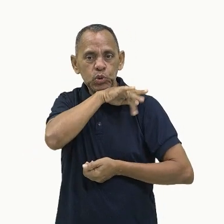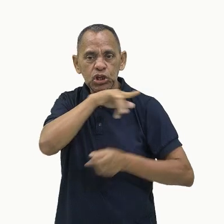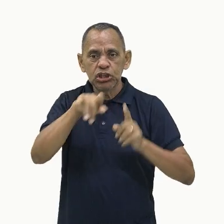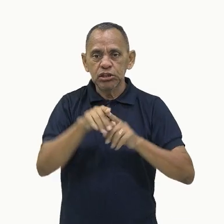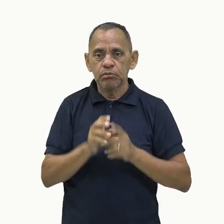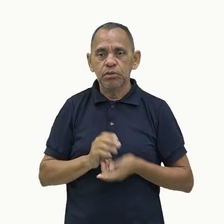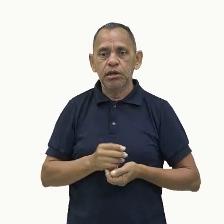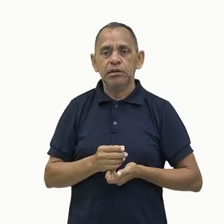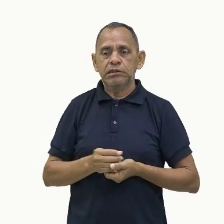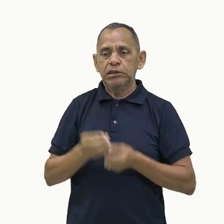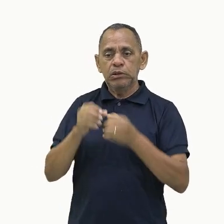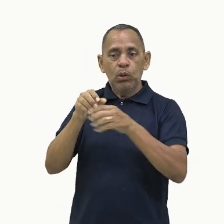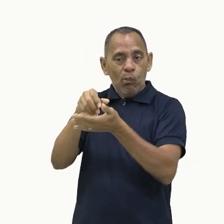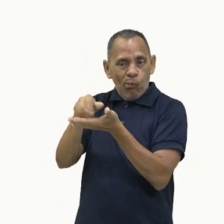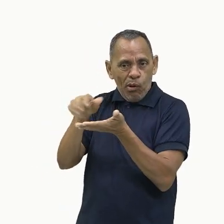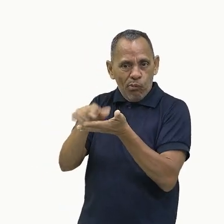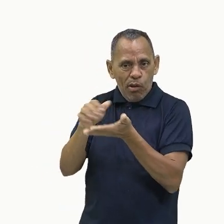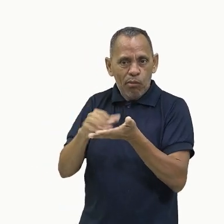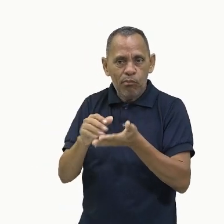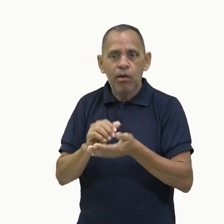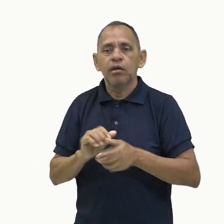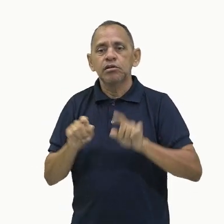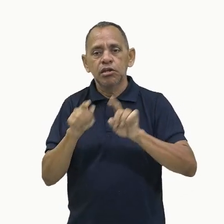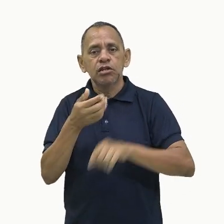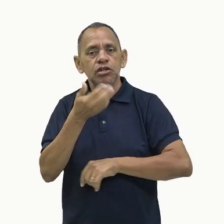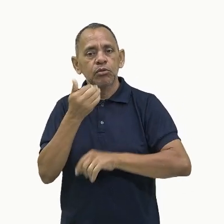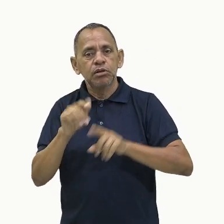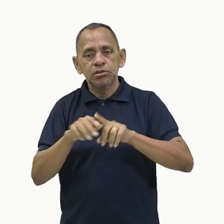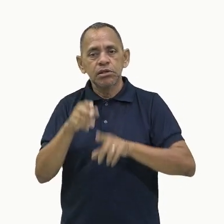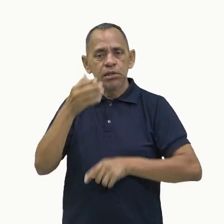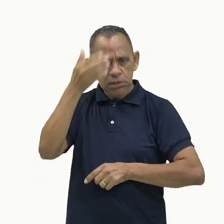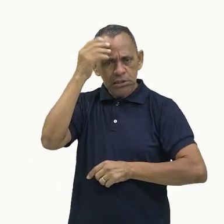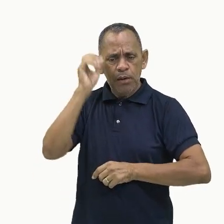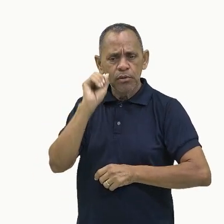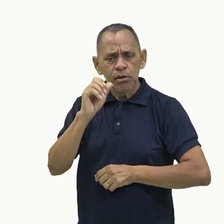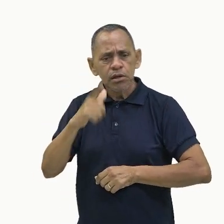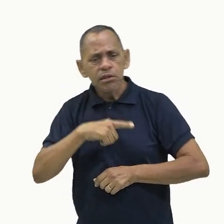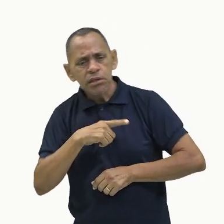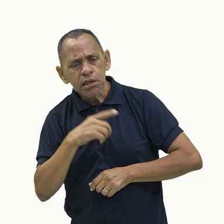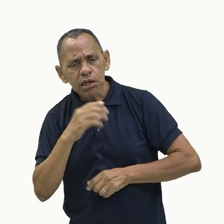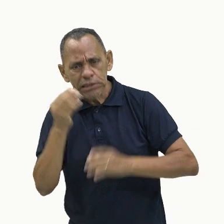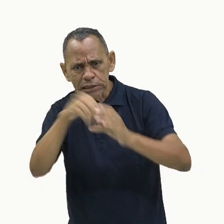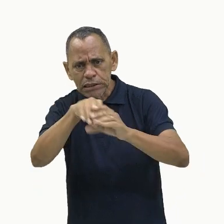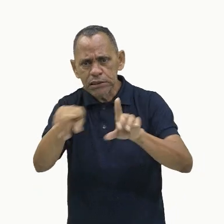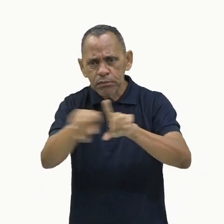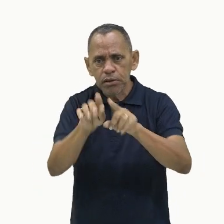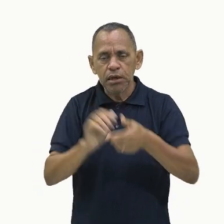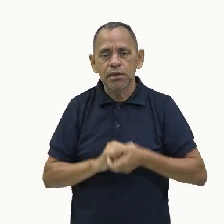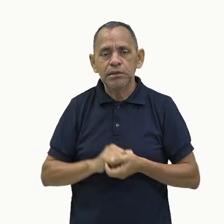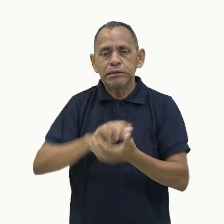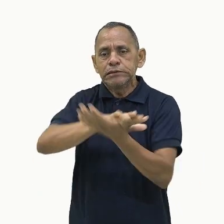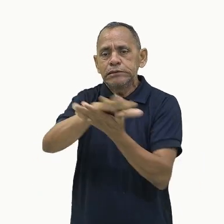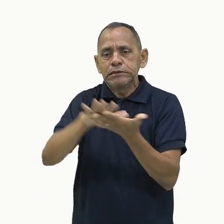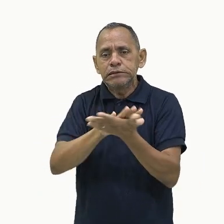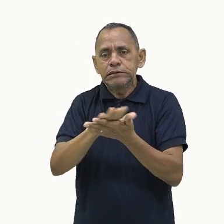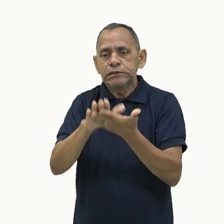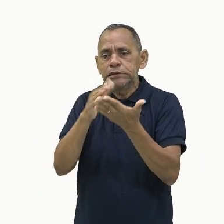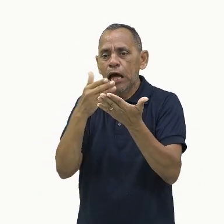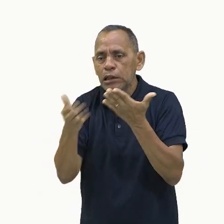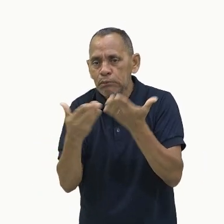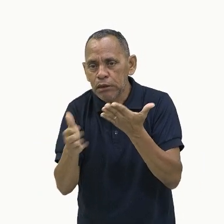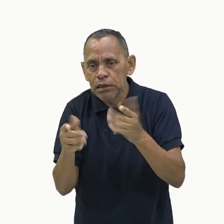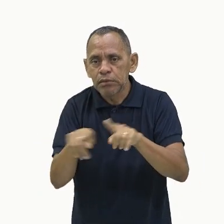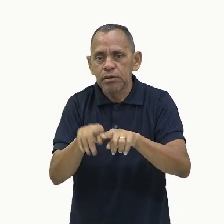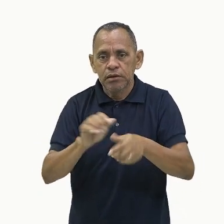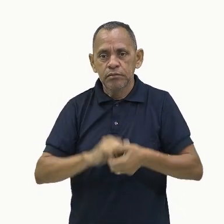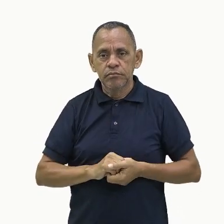esse desperdício de alimento. A gente saiba tudo que tem e vá usando gradualmente para que nada se perca. Já o nosso